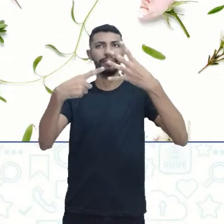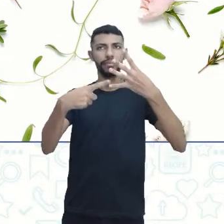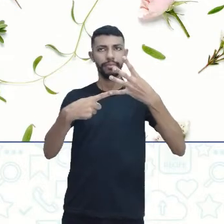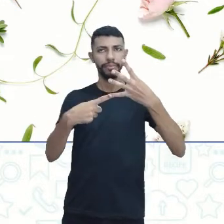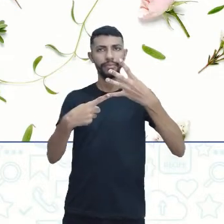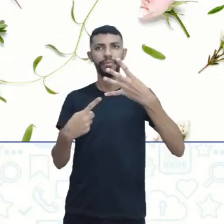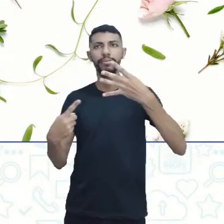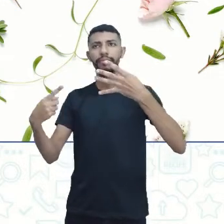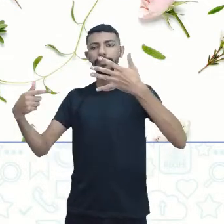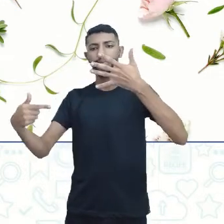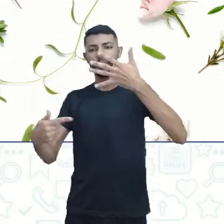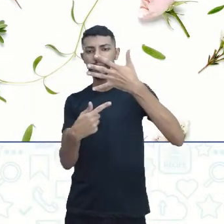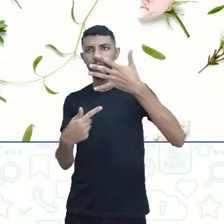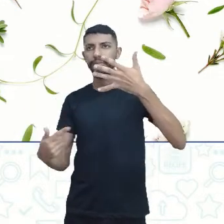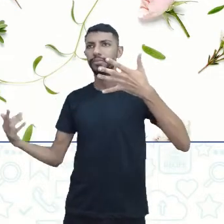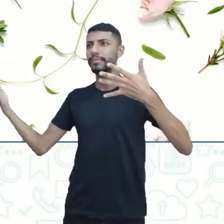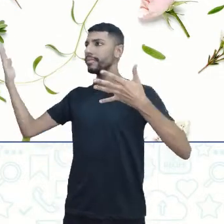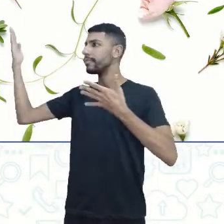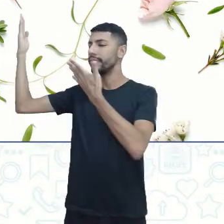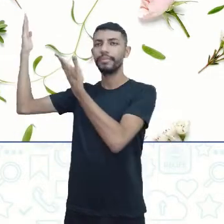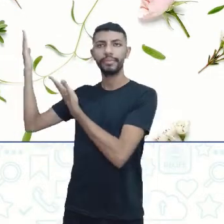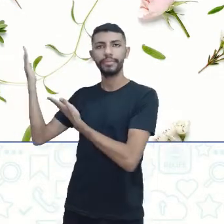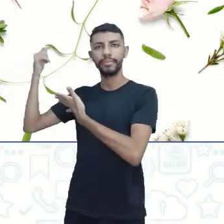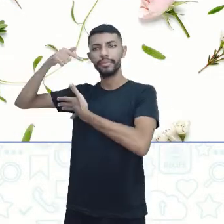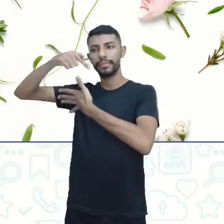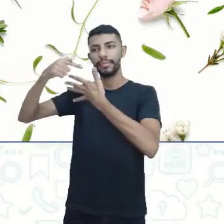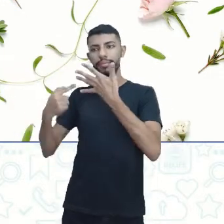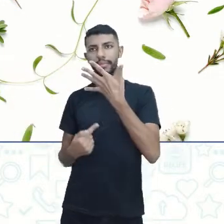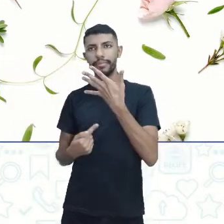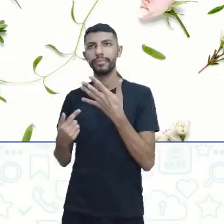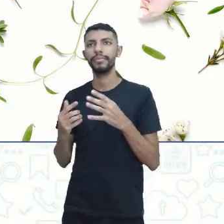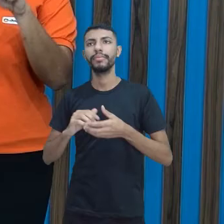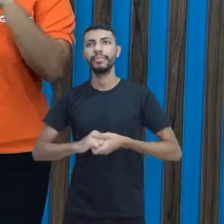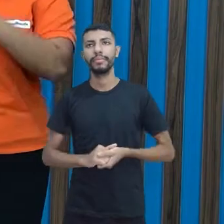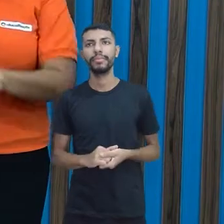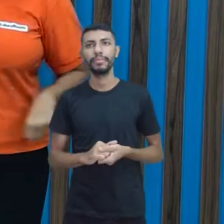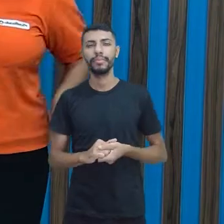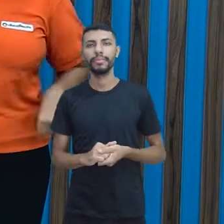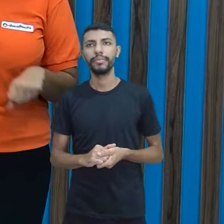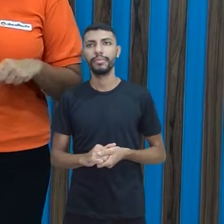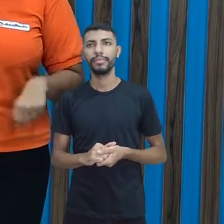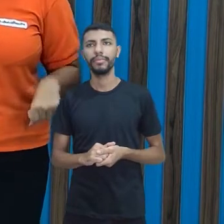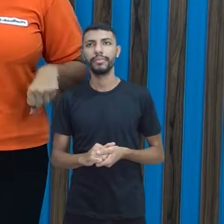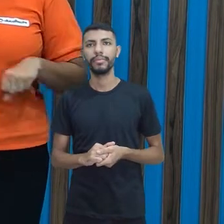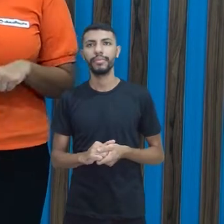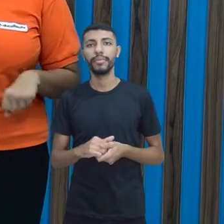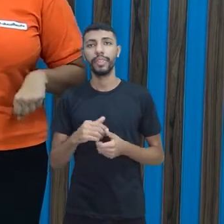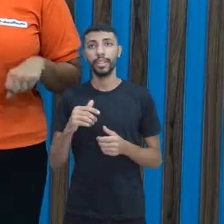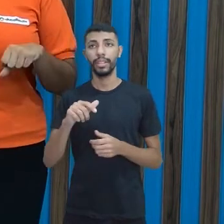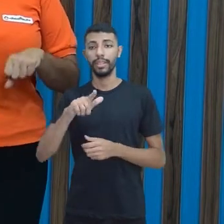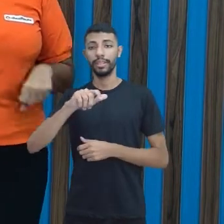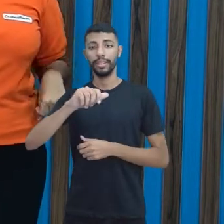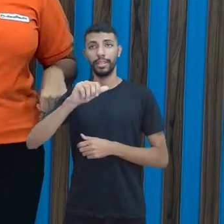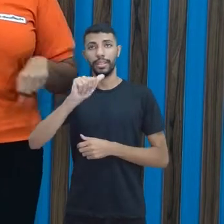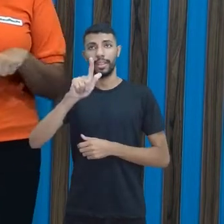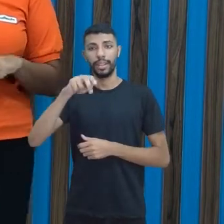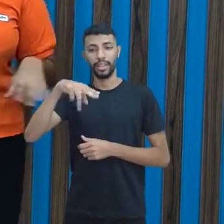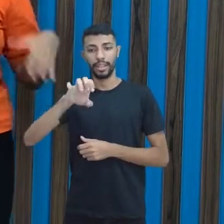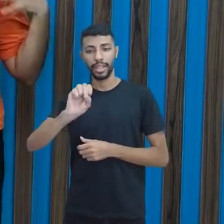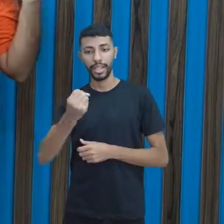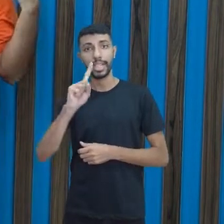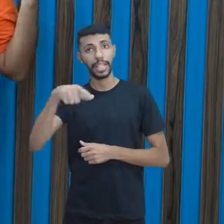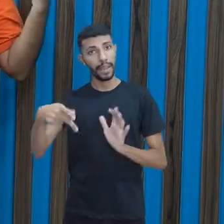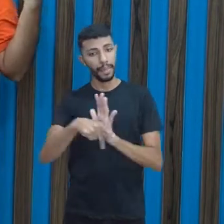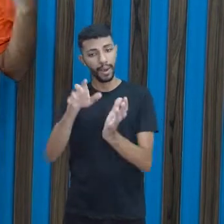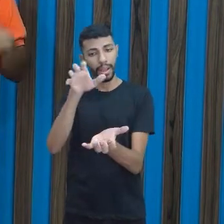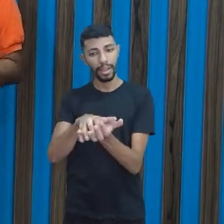Meirelles, Raquel de Queiroz e Agnes Souza, que é uma poeta pernambucana. Então, e contemporânea. Então eu acho que é